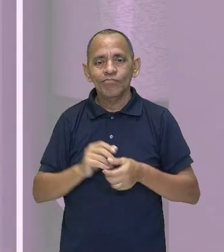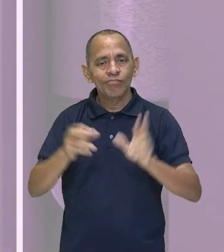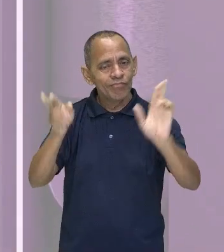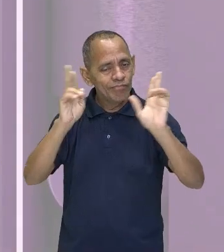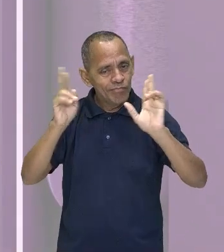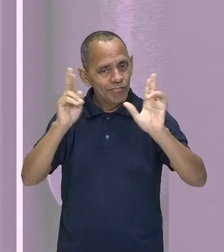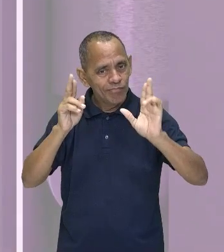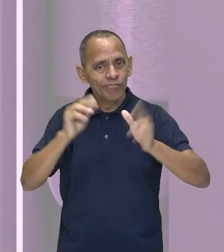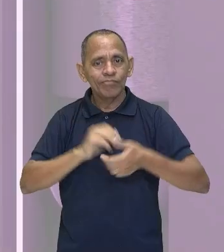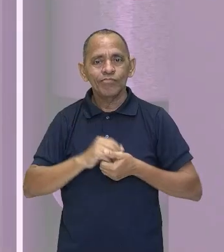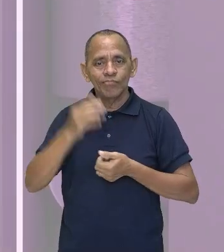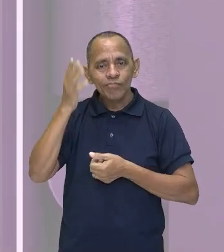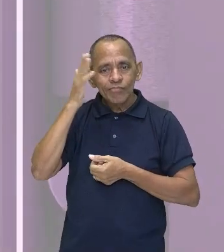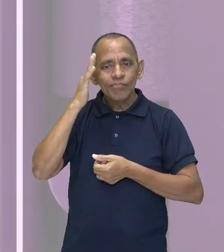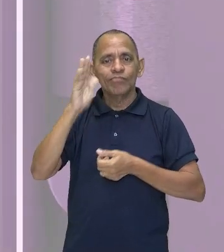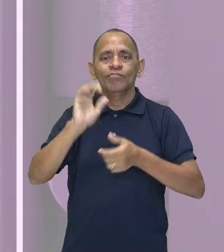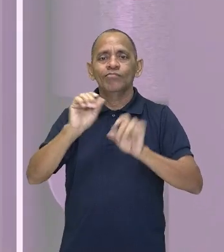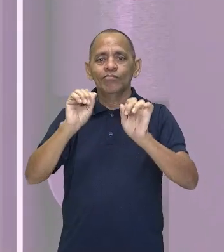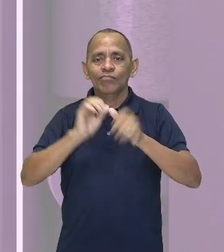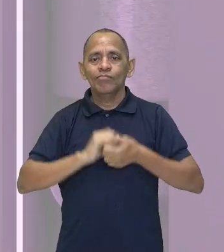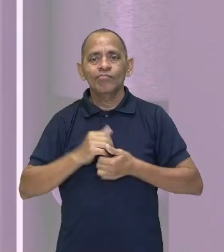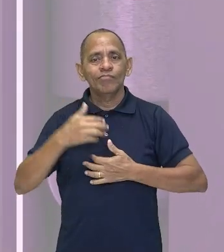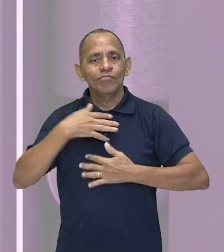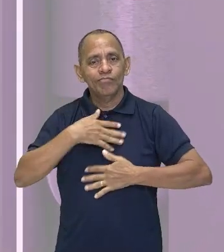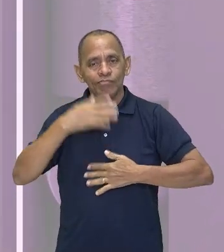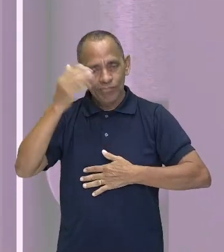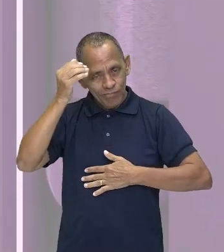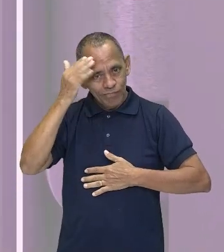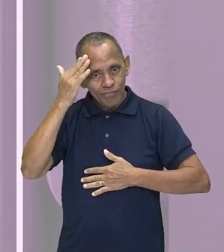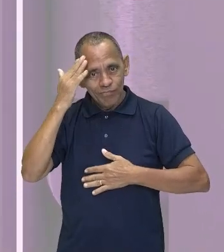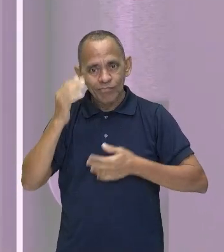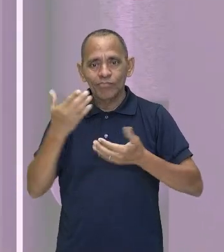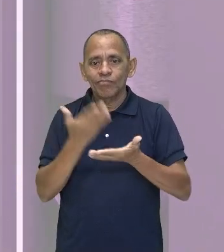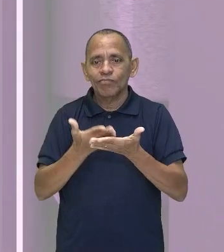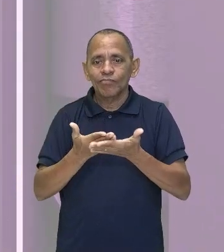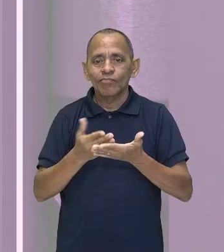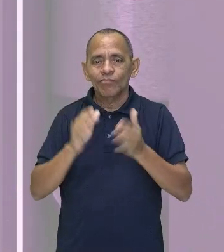tenha conseguido compreender, ter acompanhado direitinho a nossa aula. Esse, então, é o